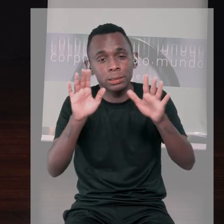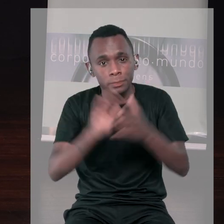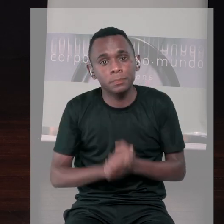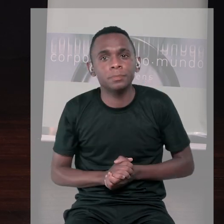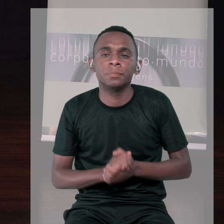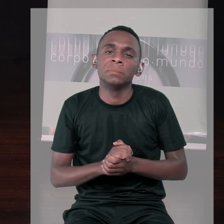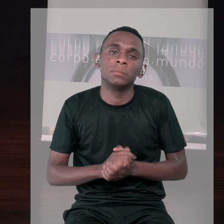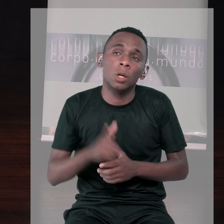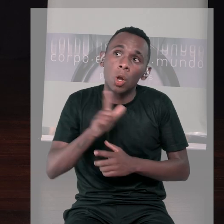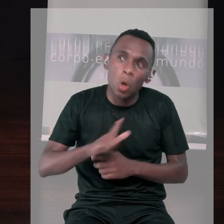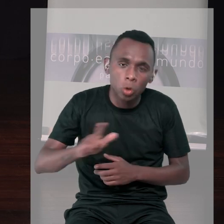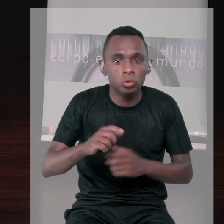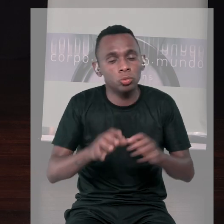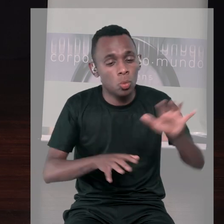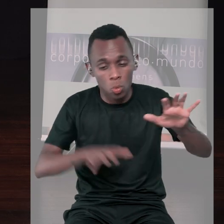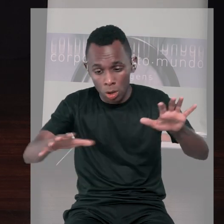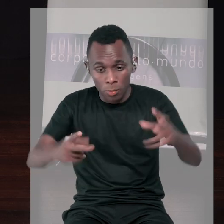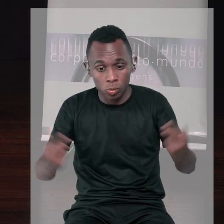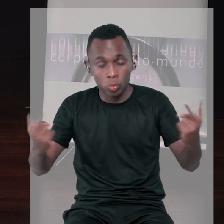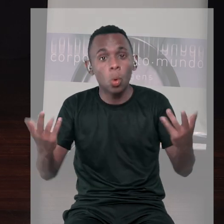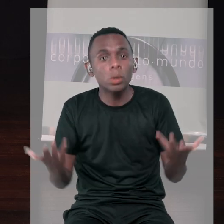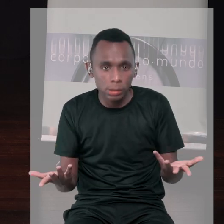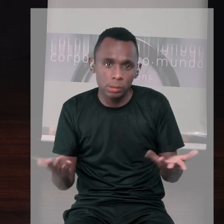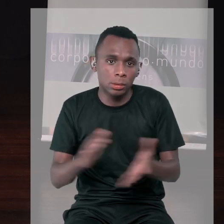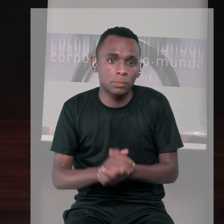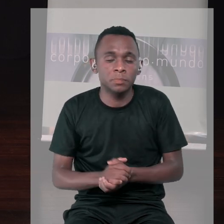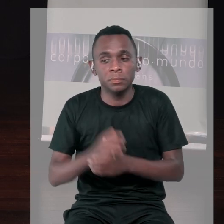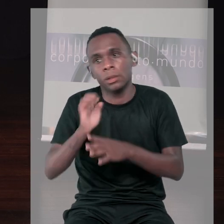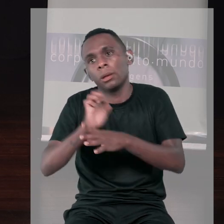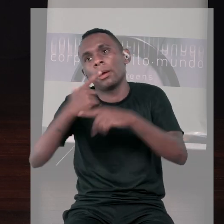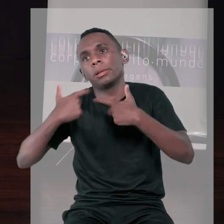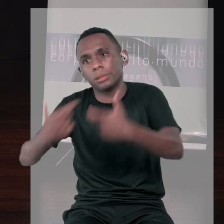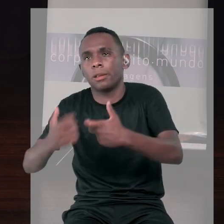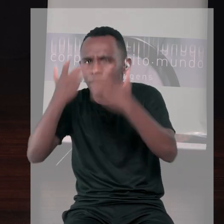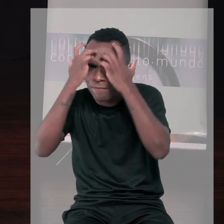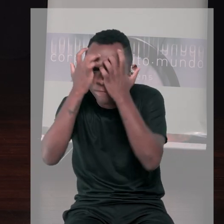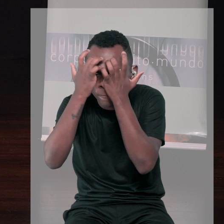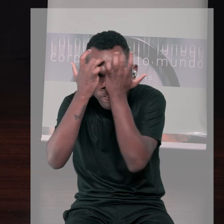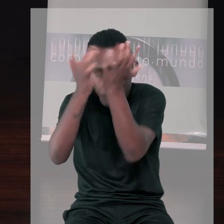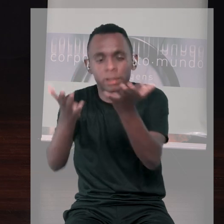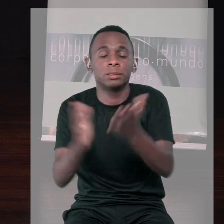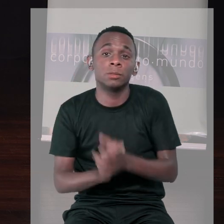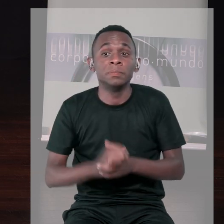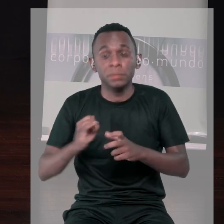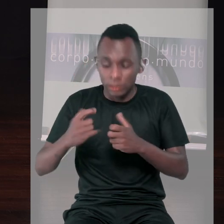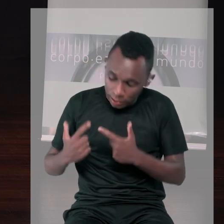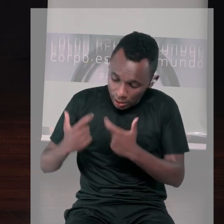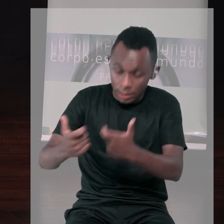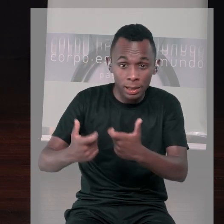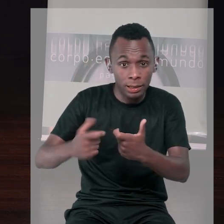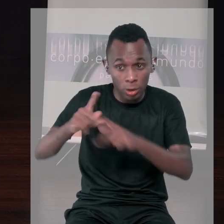polos envolvidos. Na guerra entre estados, convenhamos, é bem mais fácil. Nas guerras civis declaradas também não é